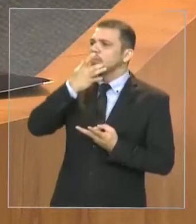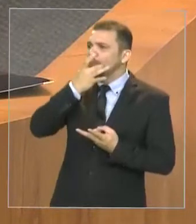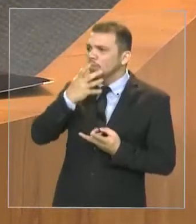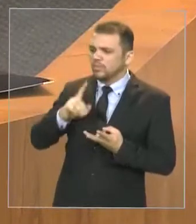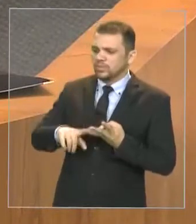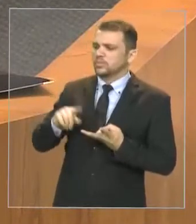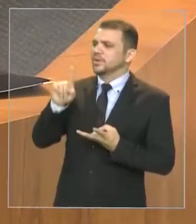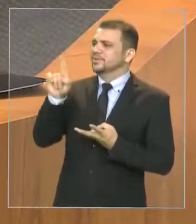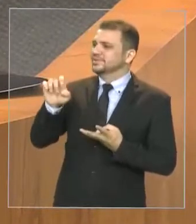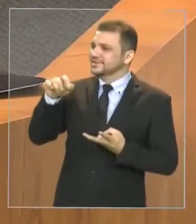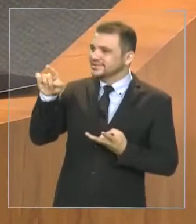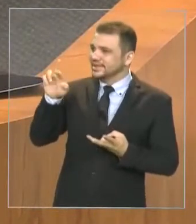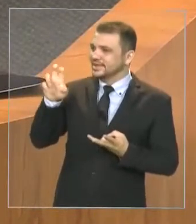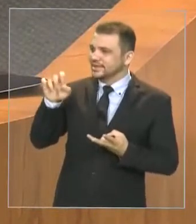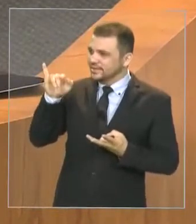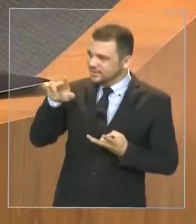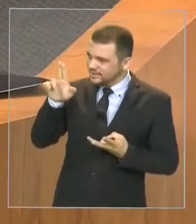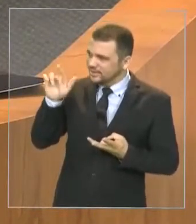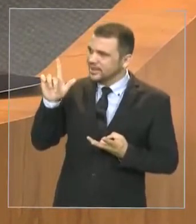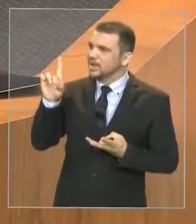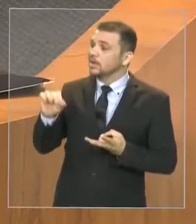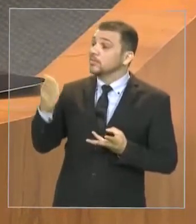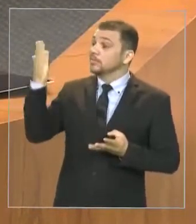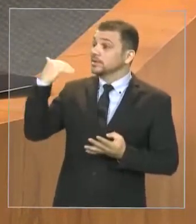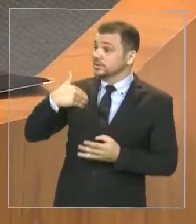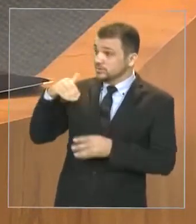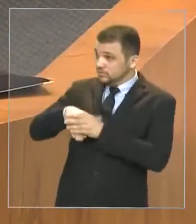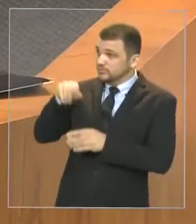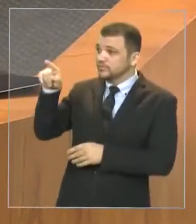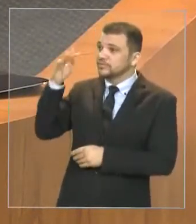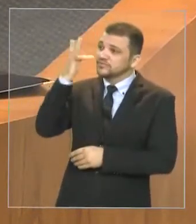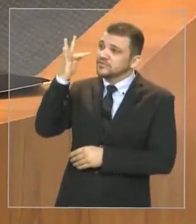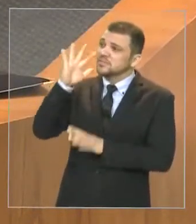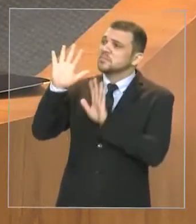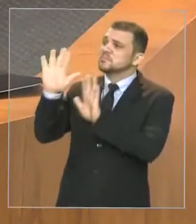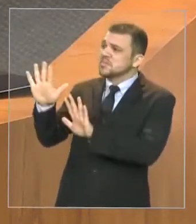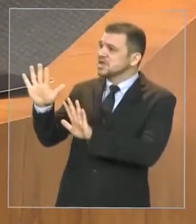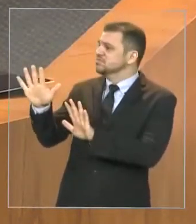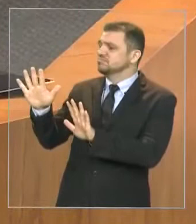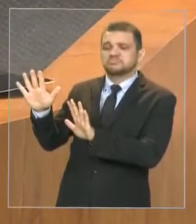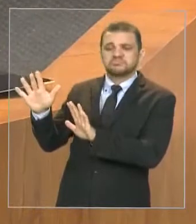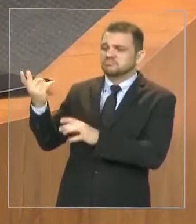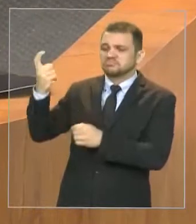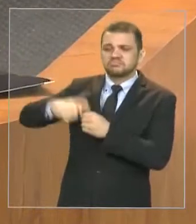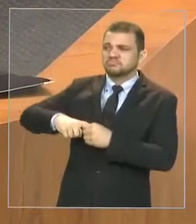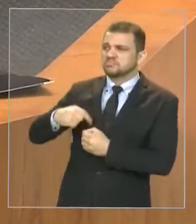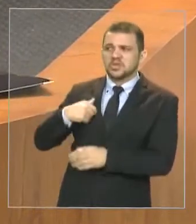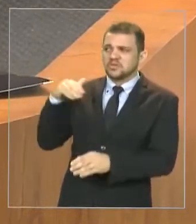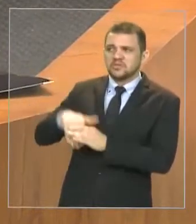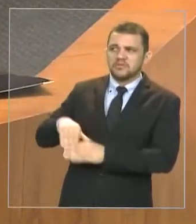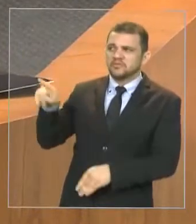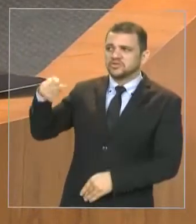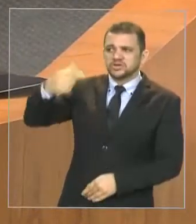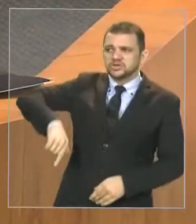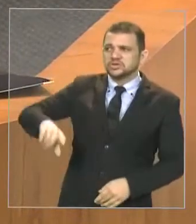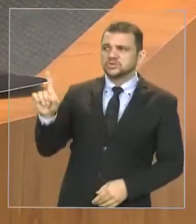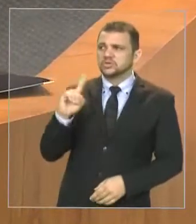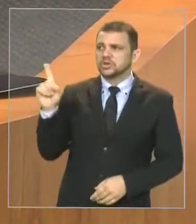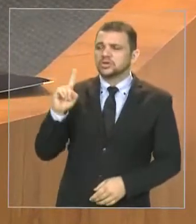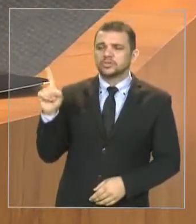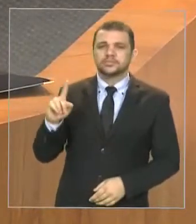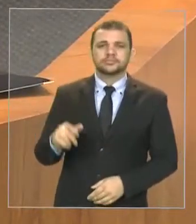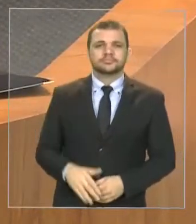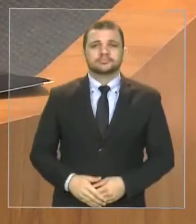para nada que ele se candidate aqui na minha cidade, em qualquer lugar. É a decepção da população. É a decepção de empresários que estão